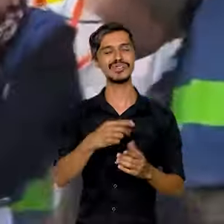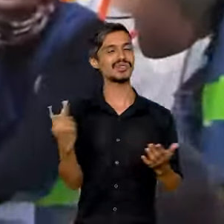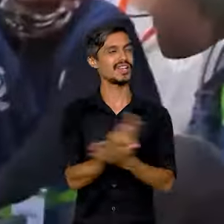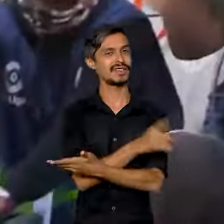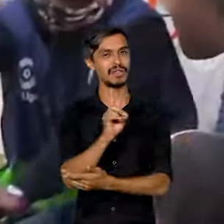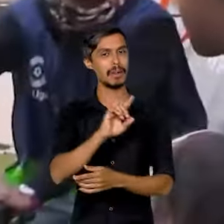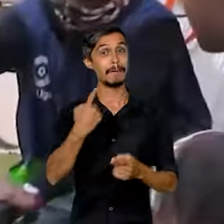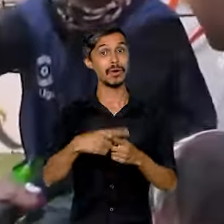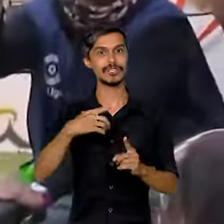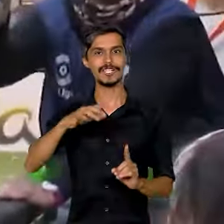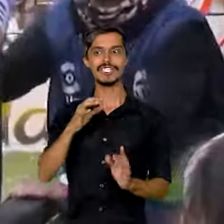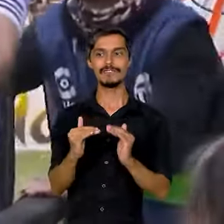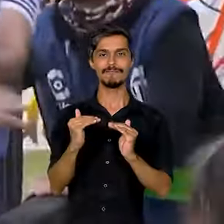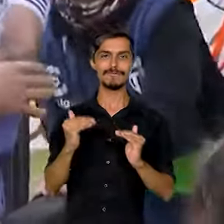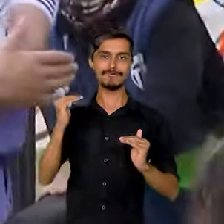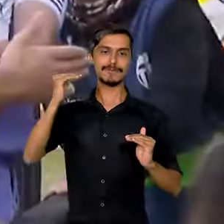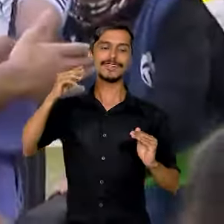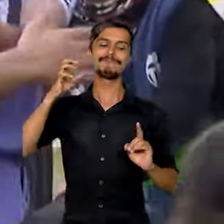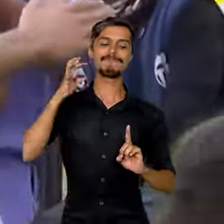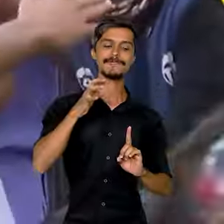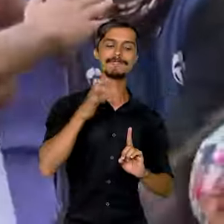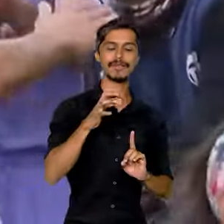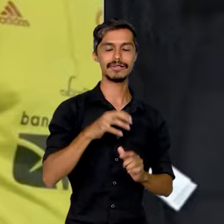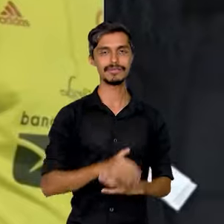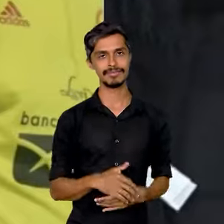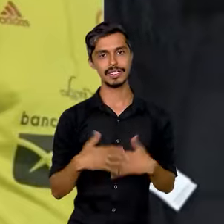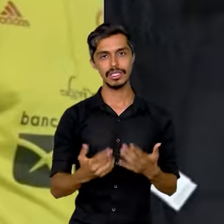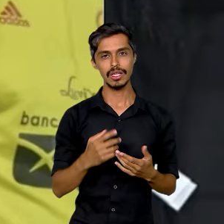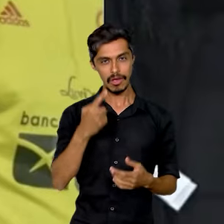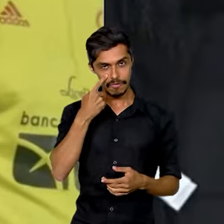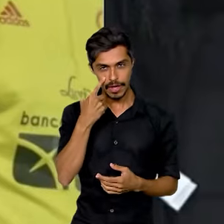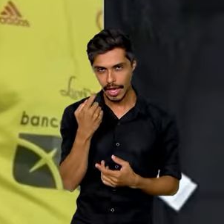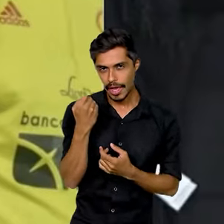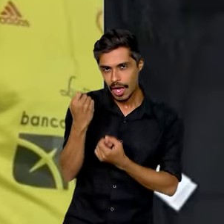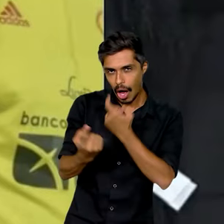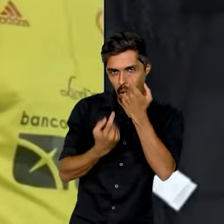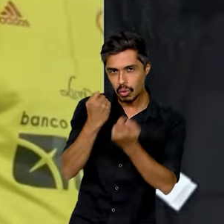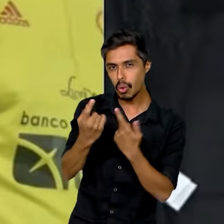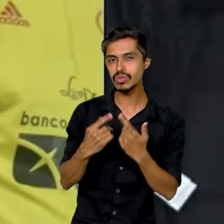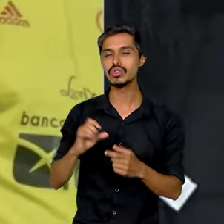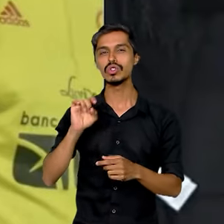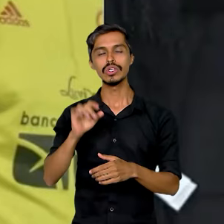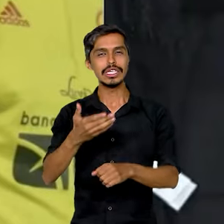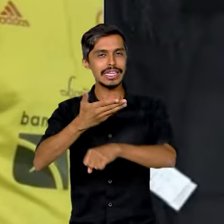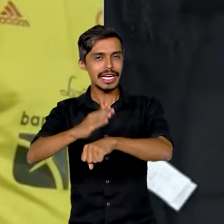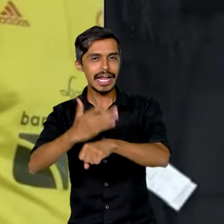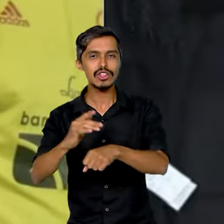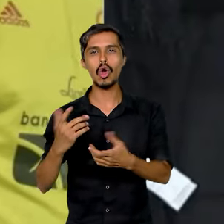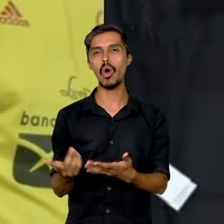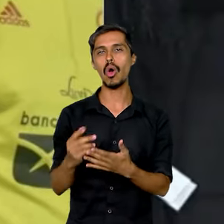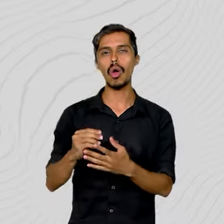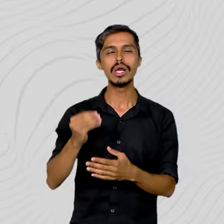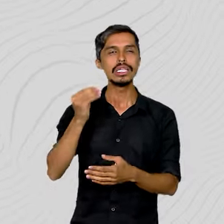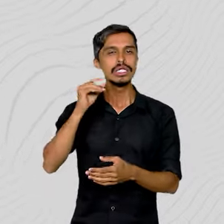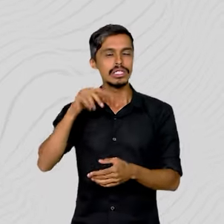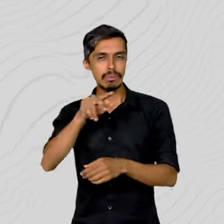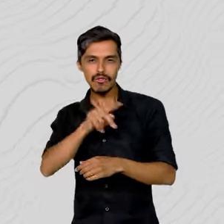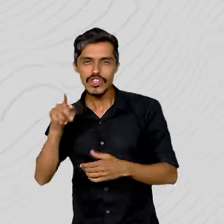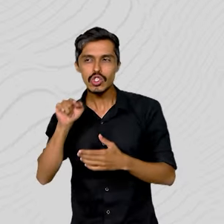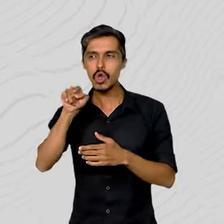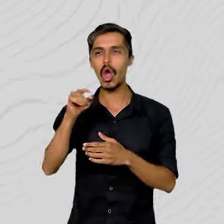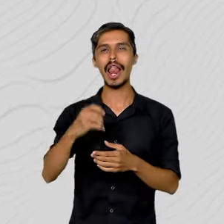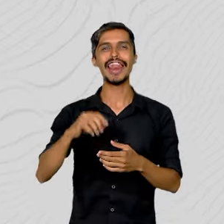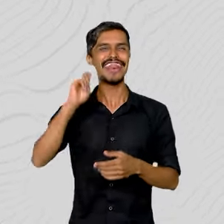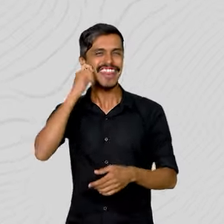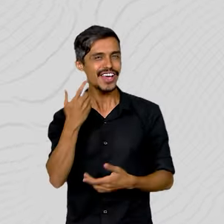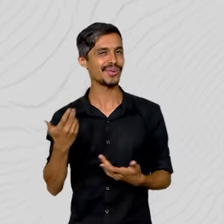por pressão de cima. Basta ver a raridade de se ver um dirigente ou mesmo um treinador que seja negro. Assim é fácil